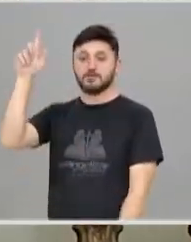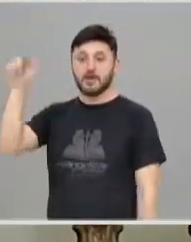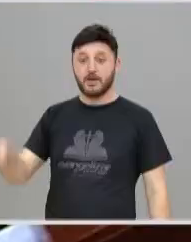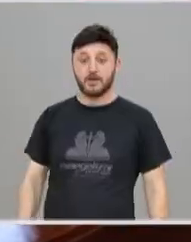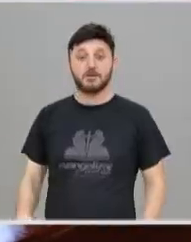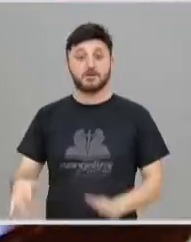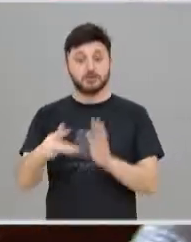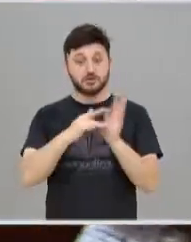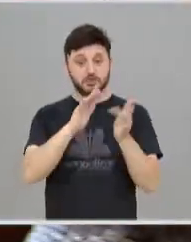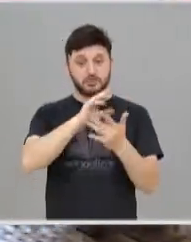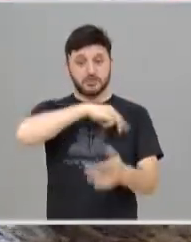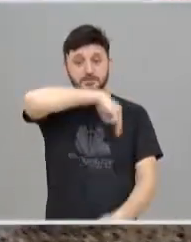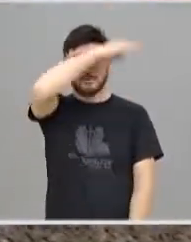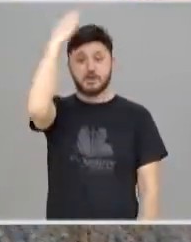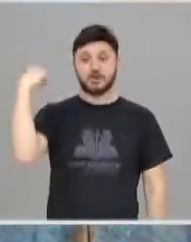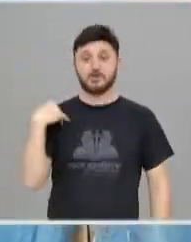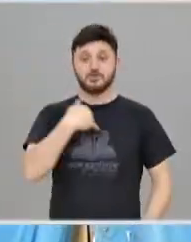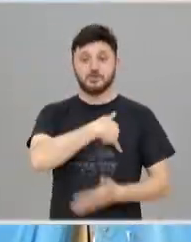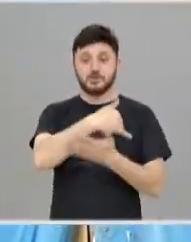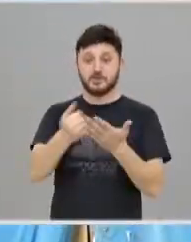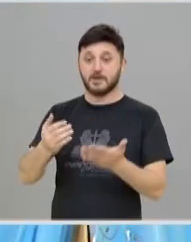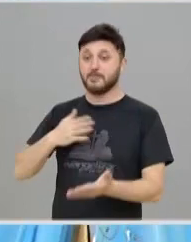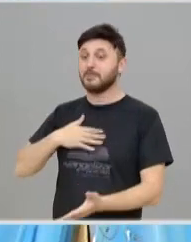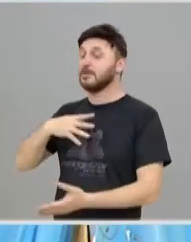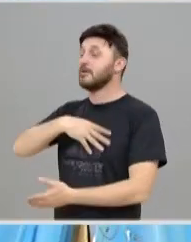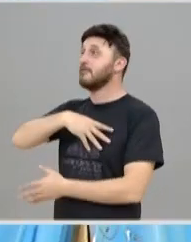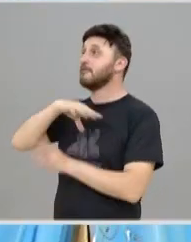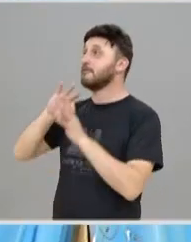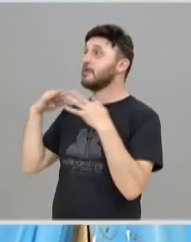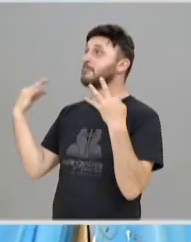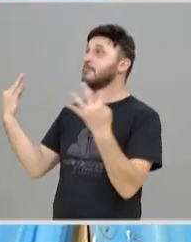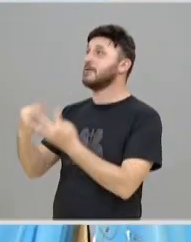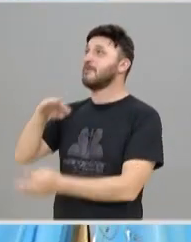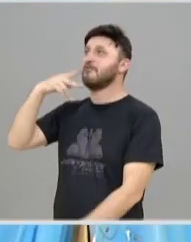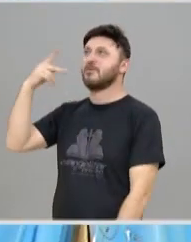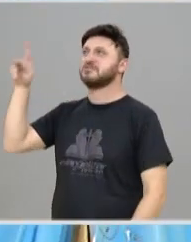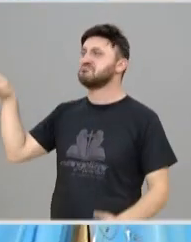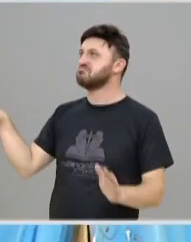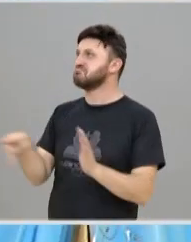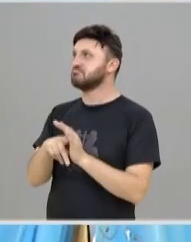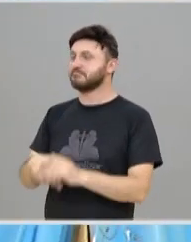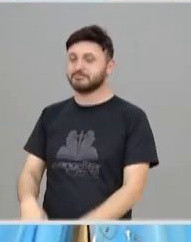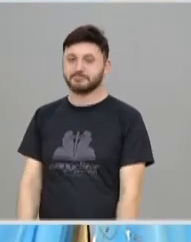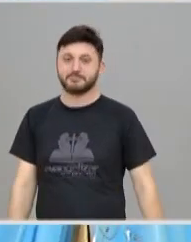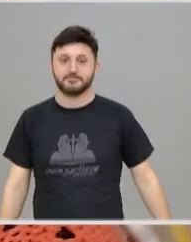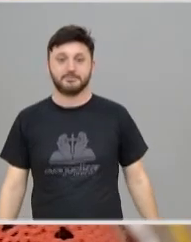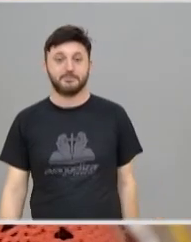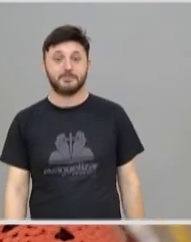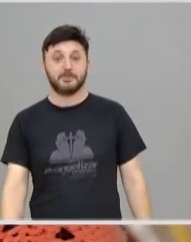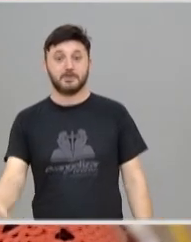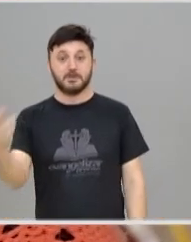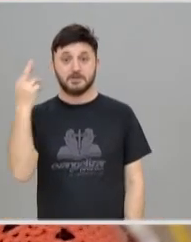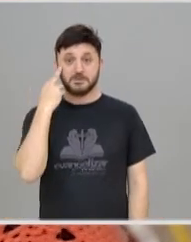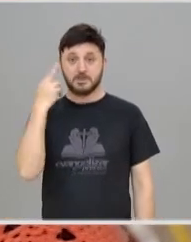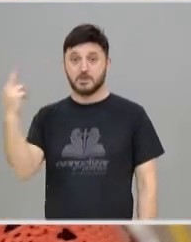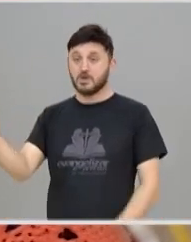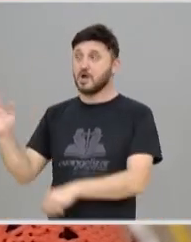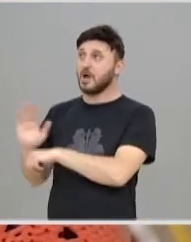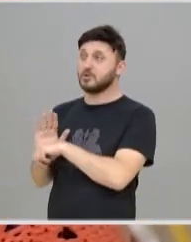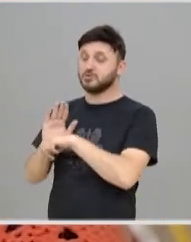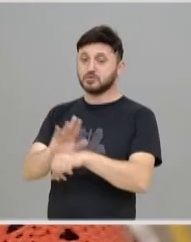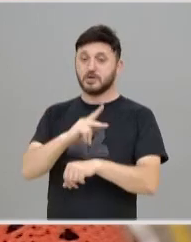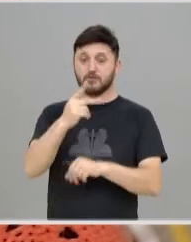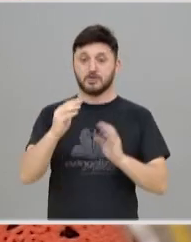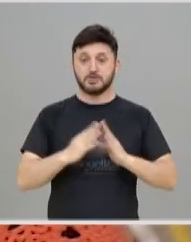todos. Jesus, Maria e José, minha família, vossa é. Senhor, ajudai a